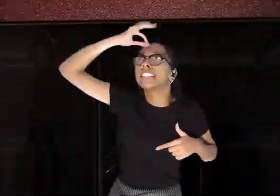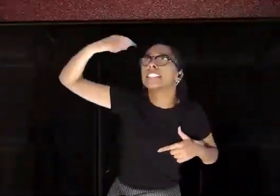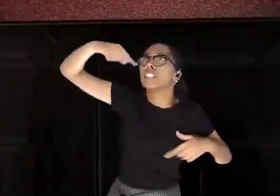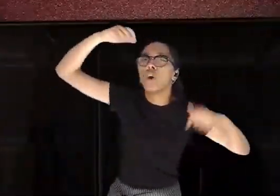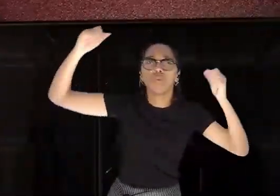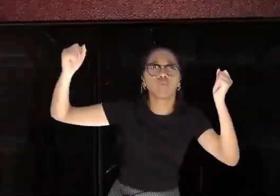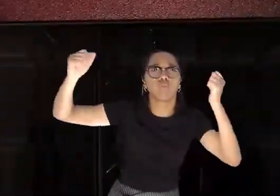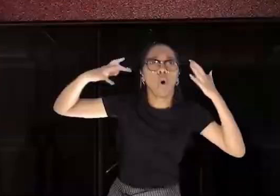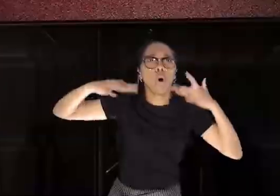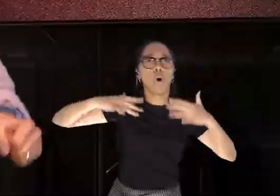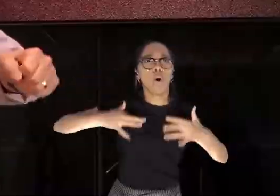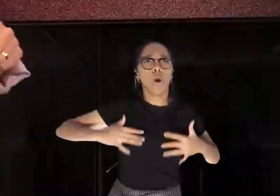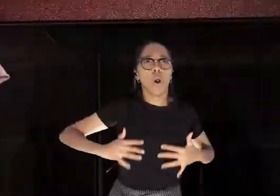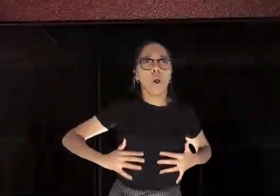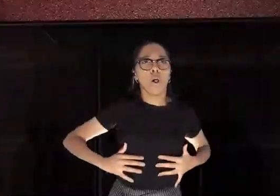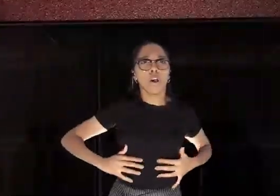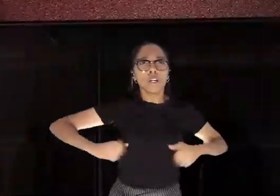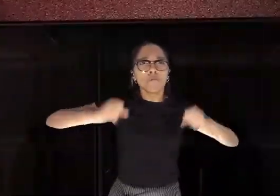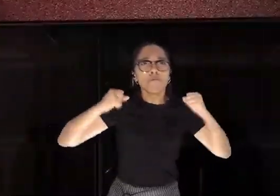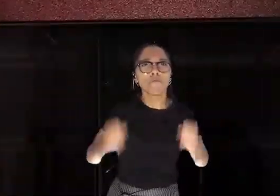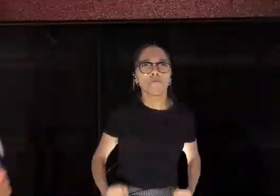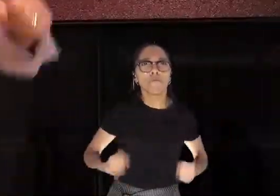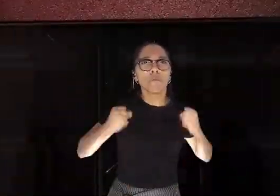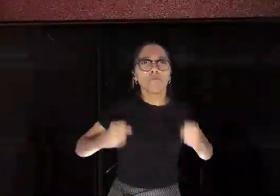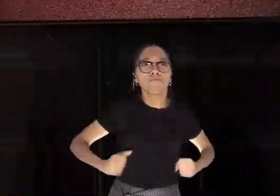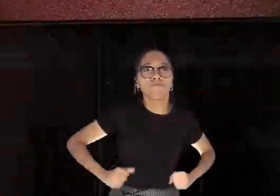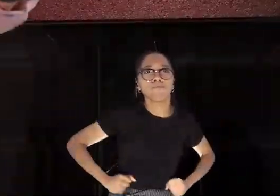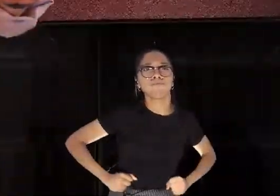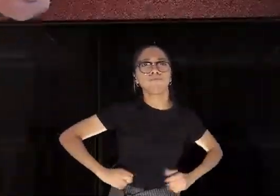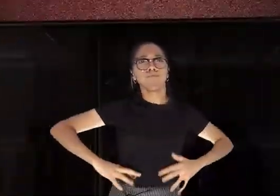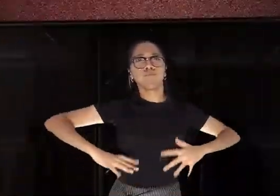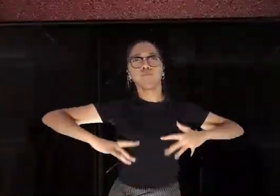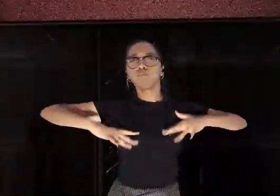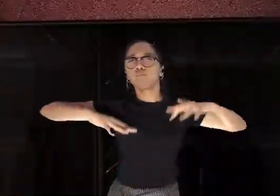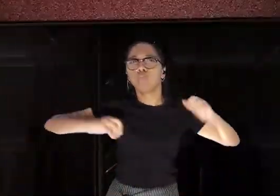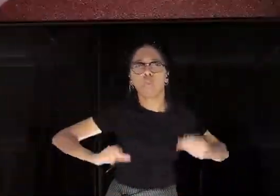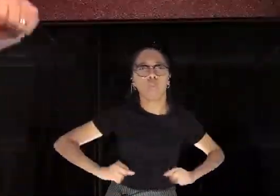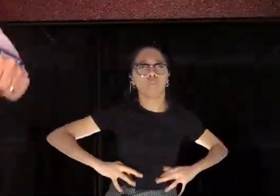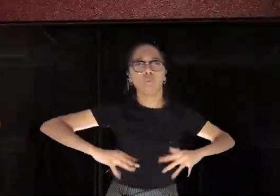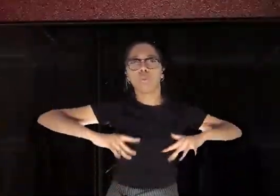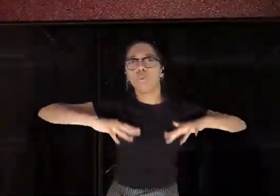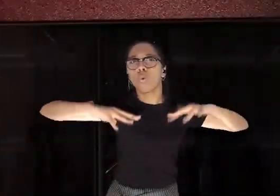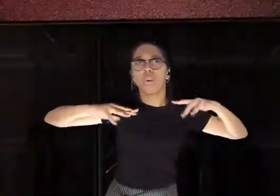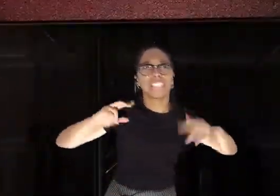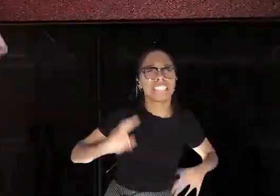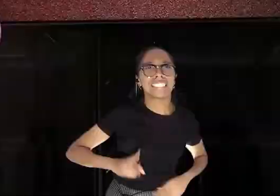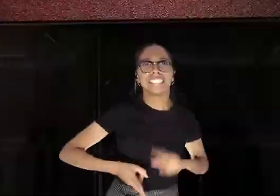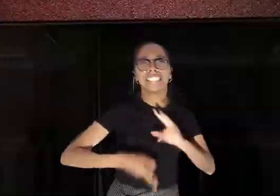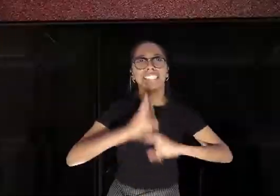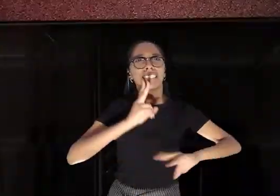jorra, jorra, é imparável, é imbatível, é o Espírito